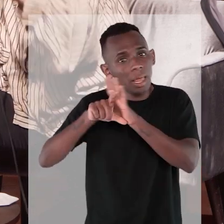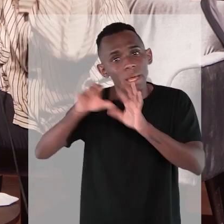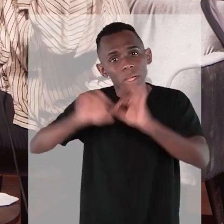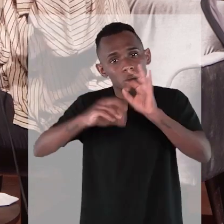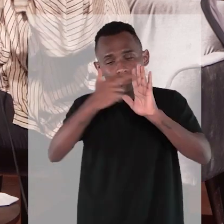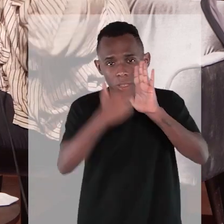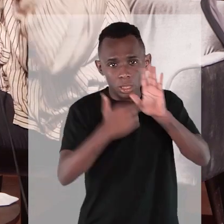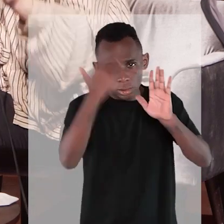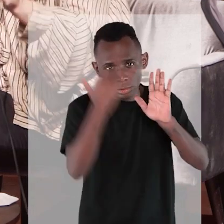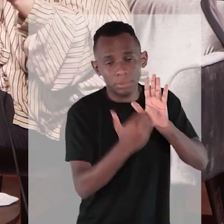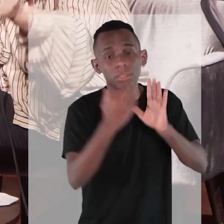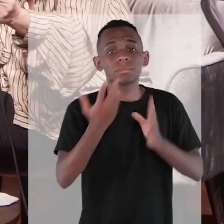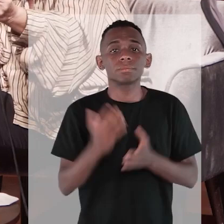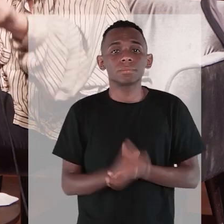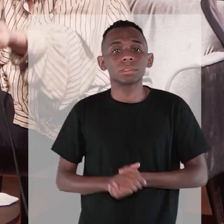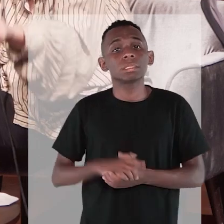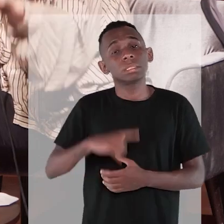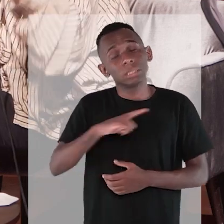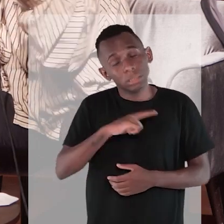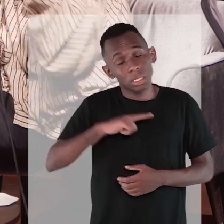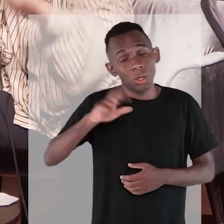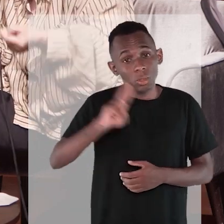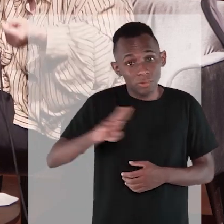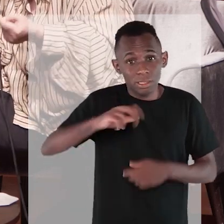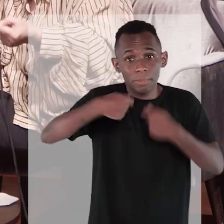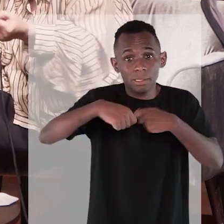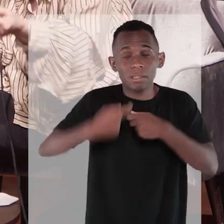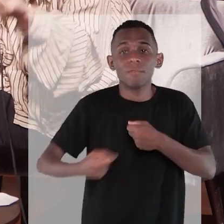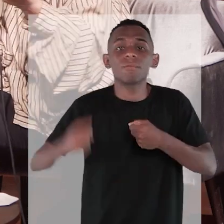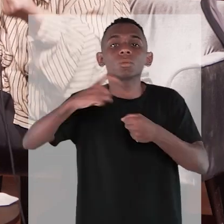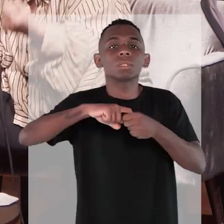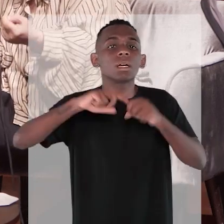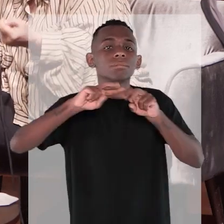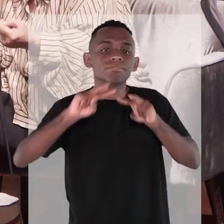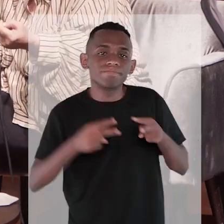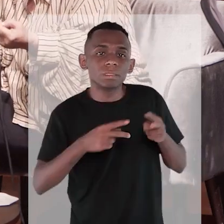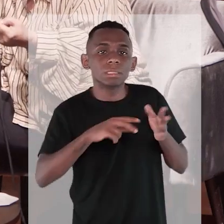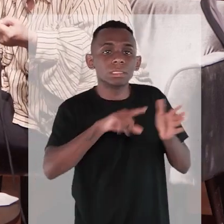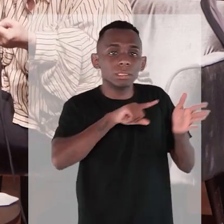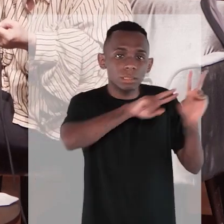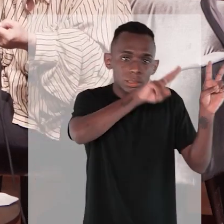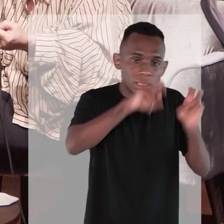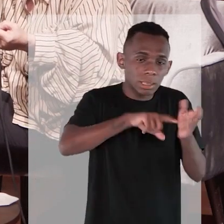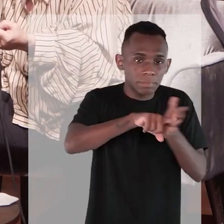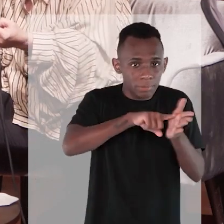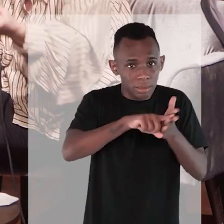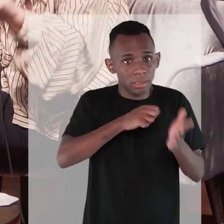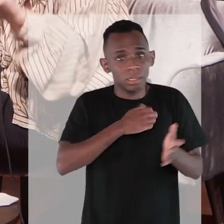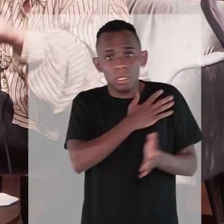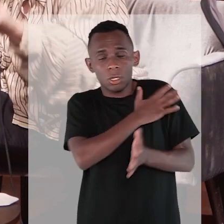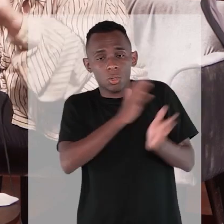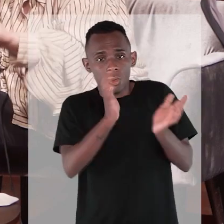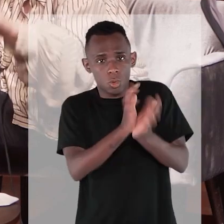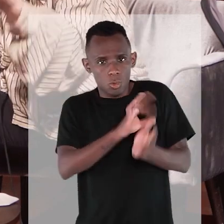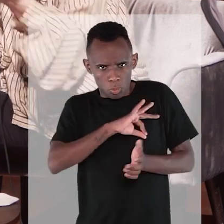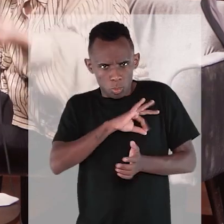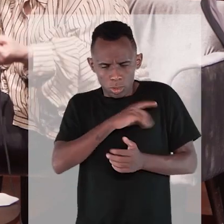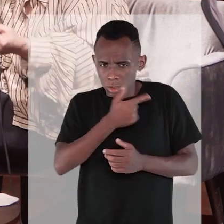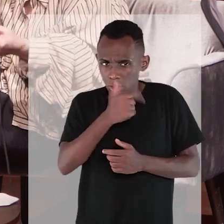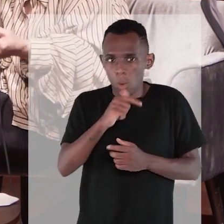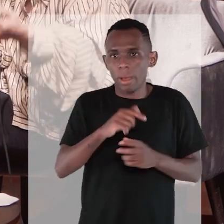etc. Então, a universidade precisa voltar a olhar, porque as Forças Armadas não são homogêneas. E nós